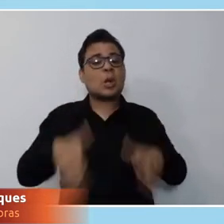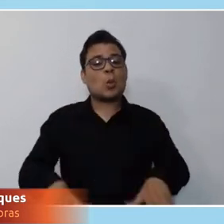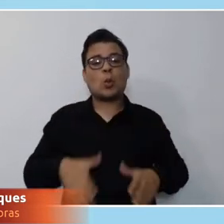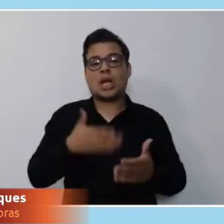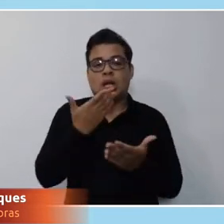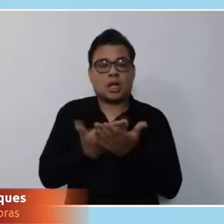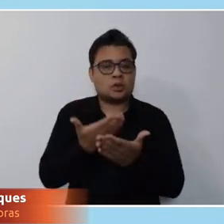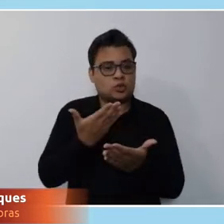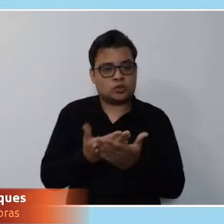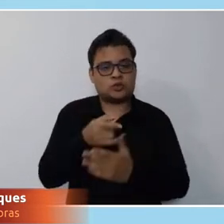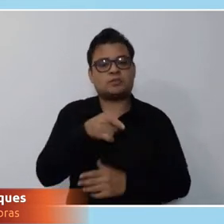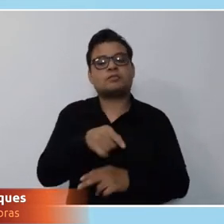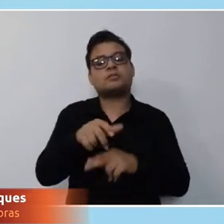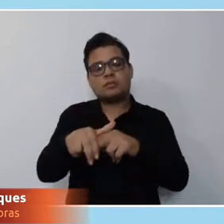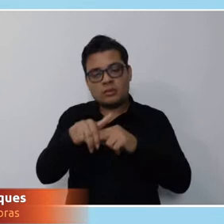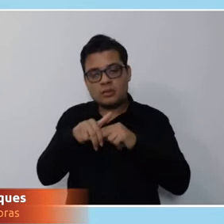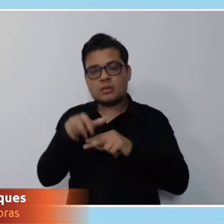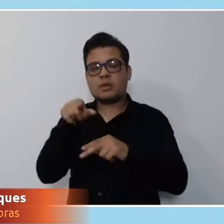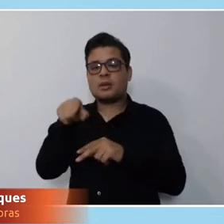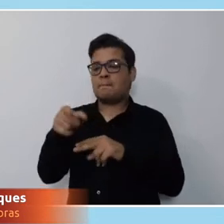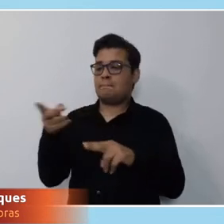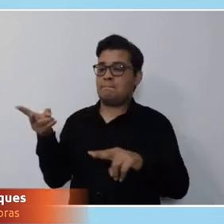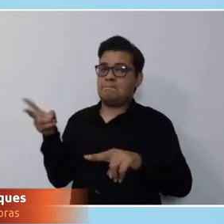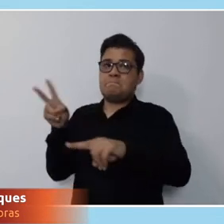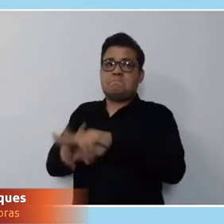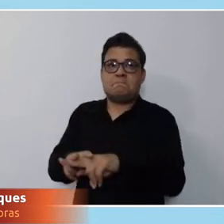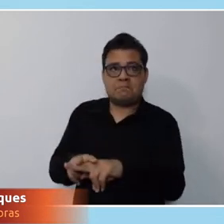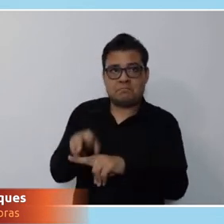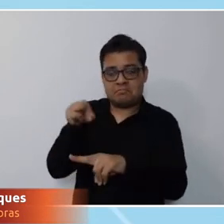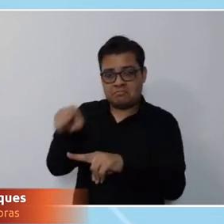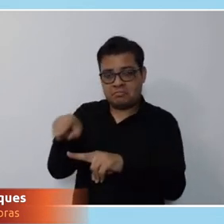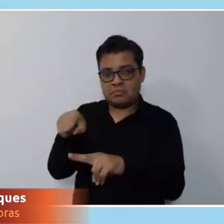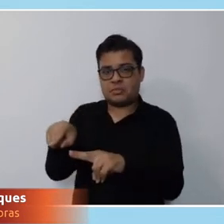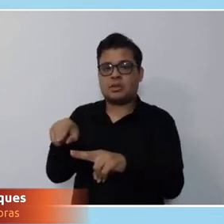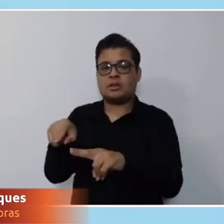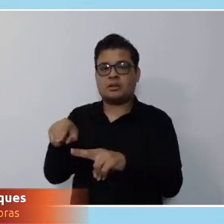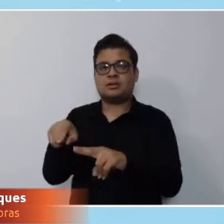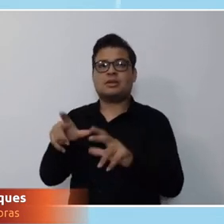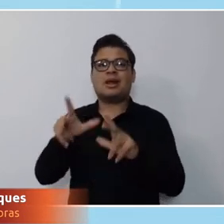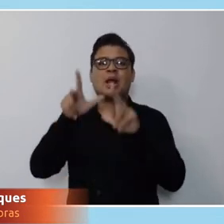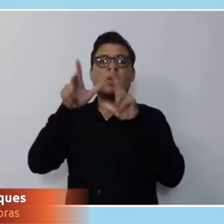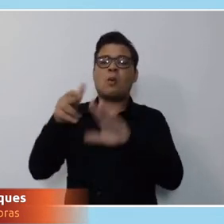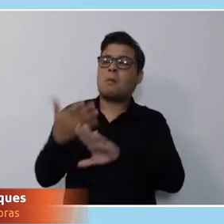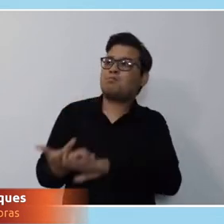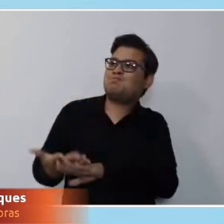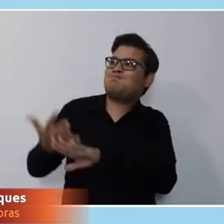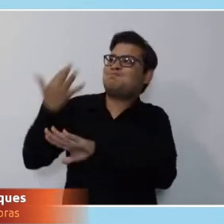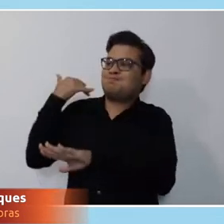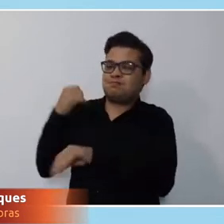por isso, ficaria na senzala, em uma clara referência ao período de escravidão.